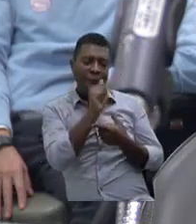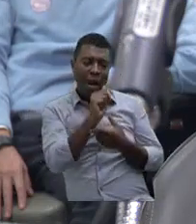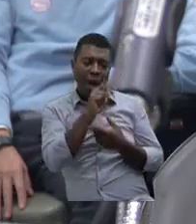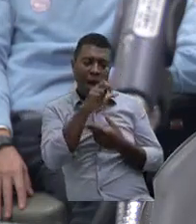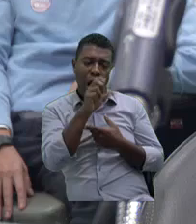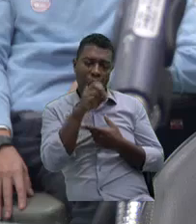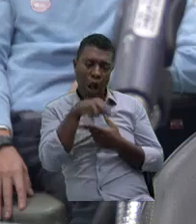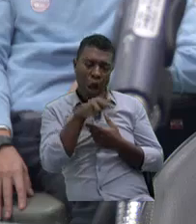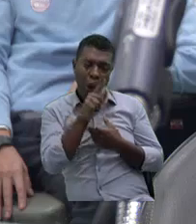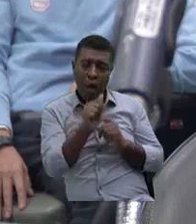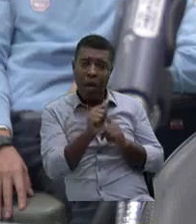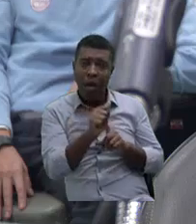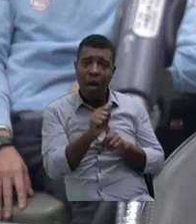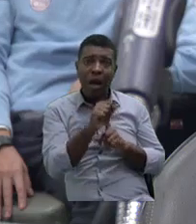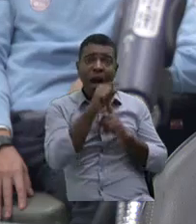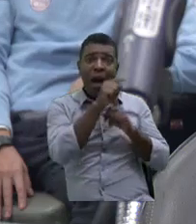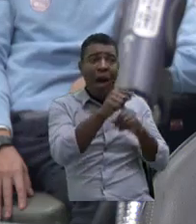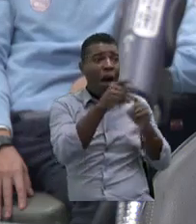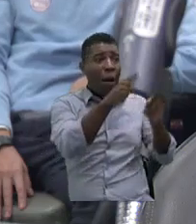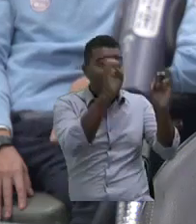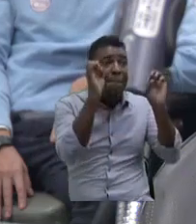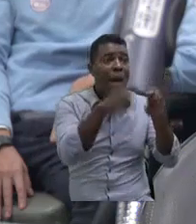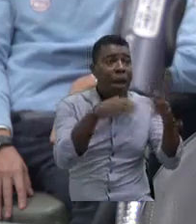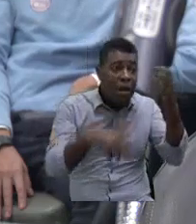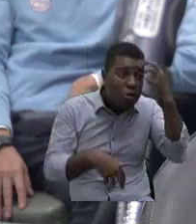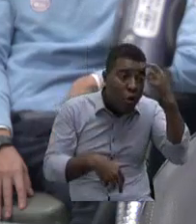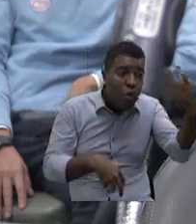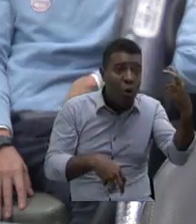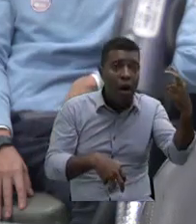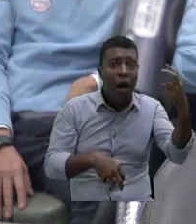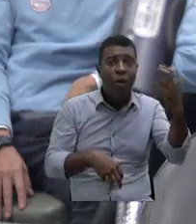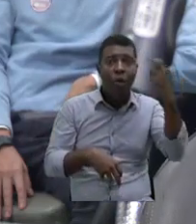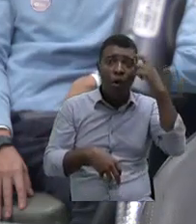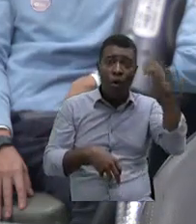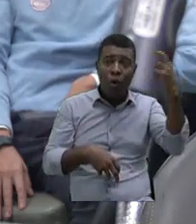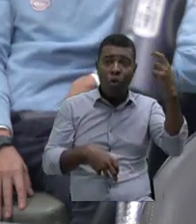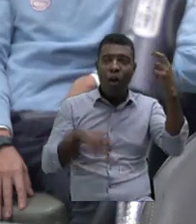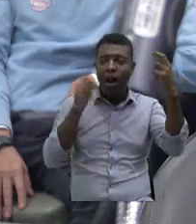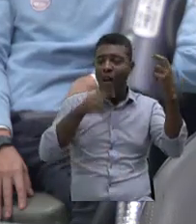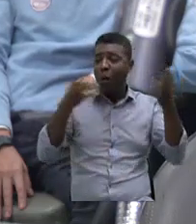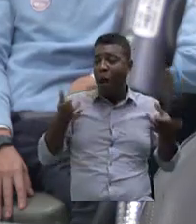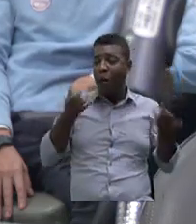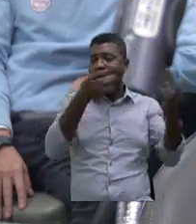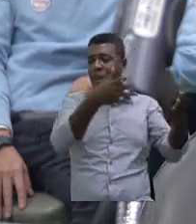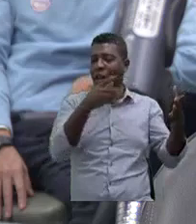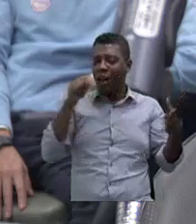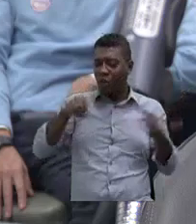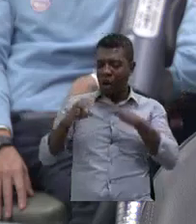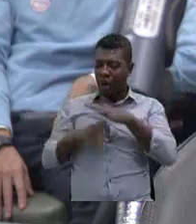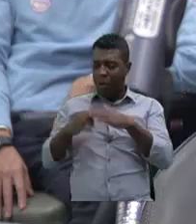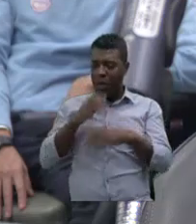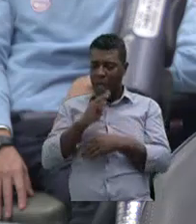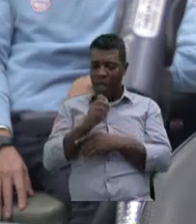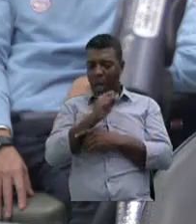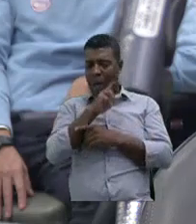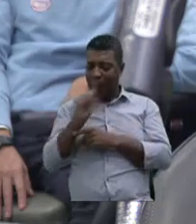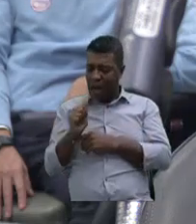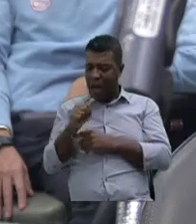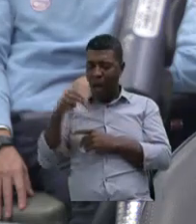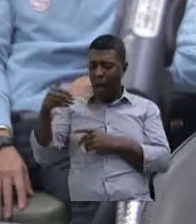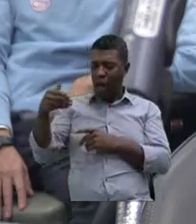cultural abandonado pela Renova, sob o comando da Vale, é, no mínimo, cuspir e